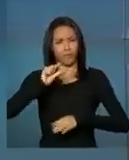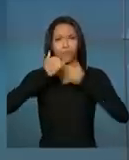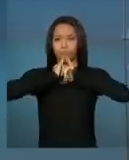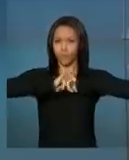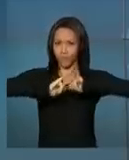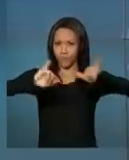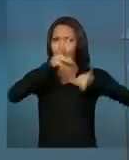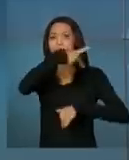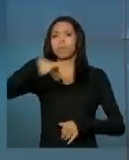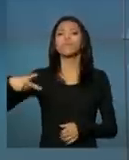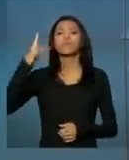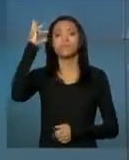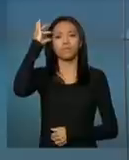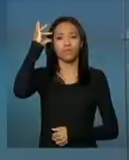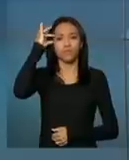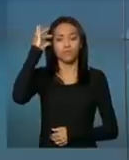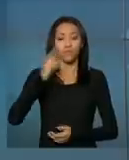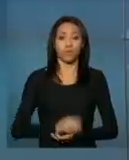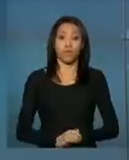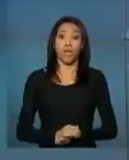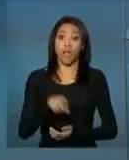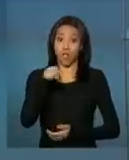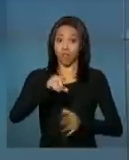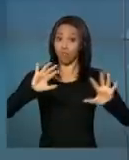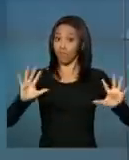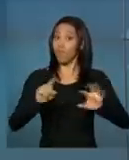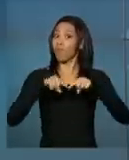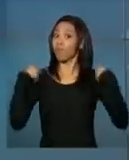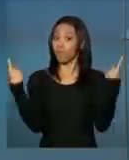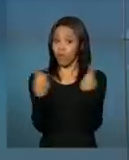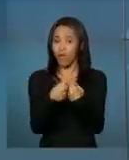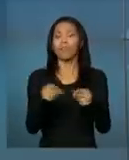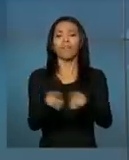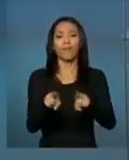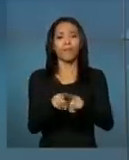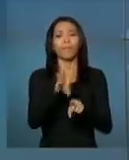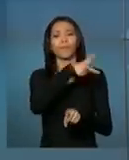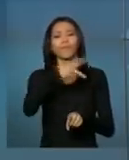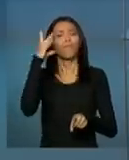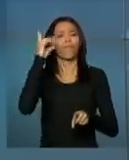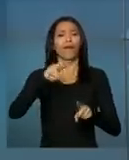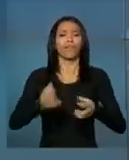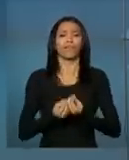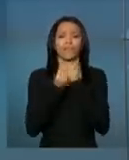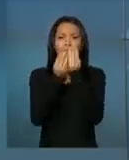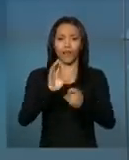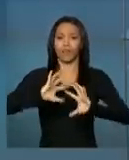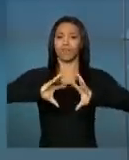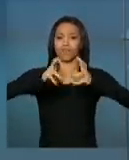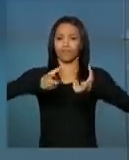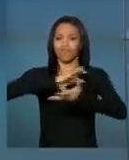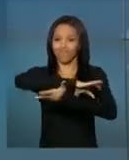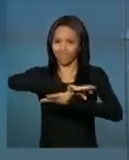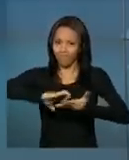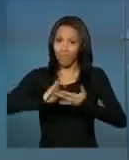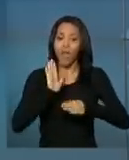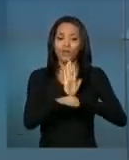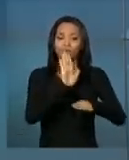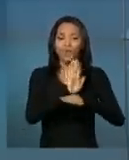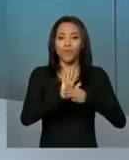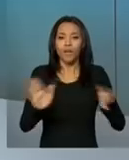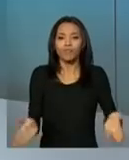pouco pela presidenta Dilma russeff no evento ela também vai entregar máquinas para recuperação de estradas